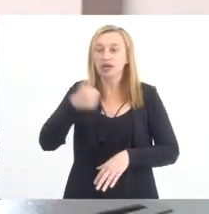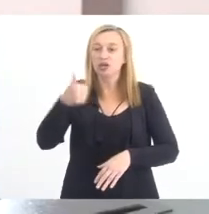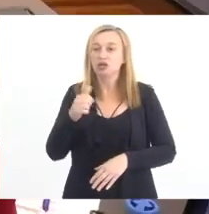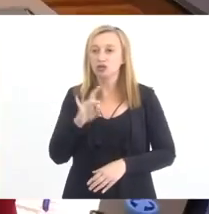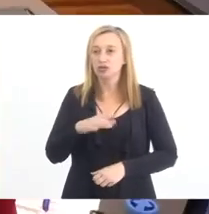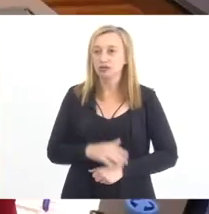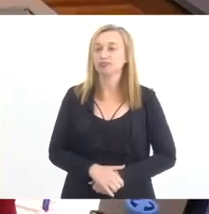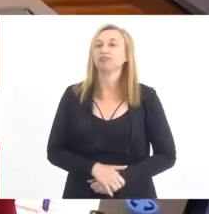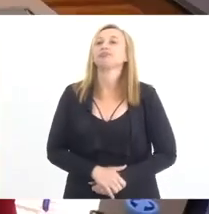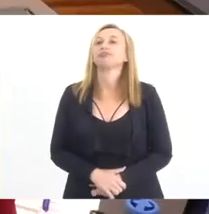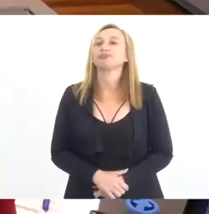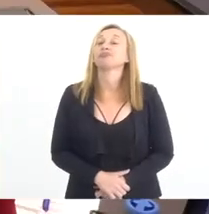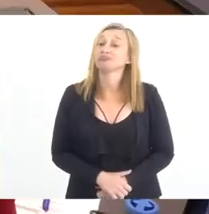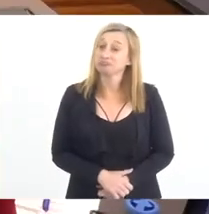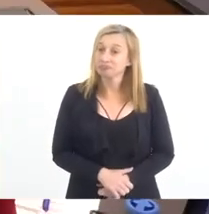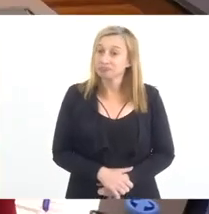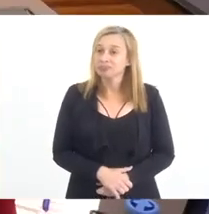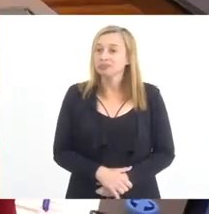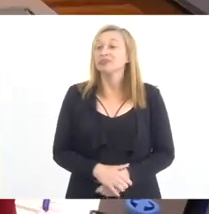isso.